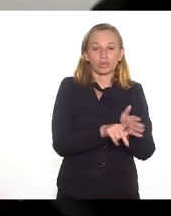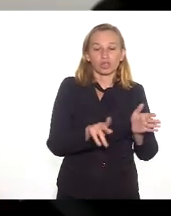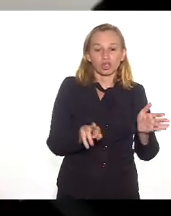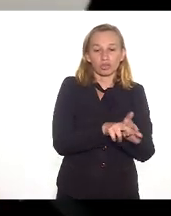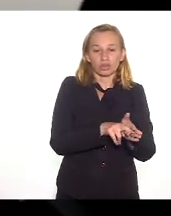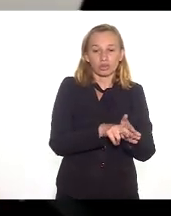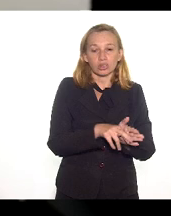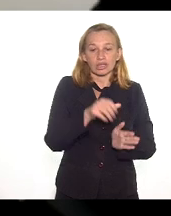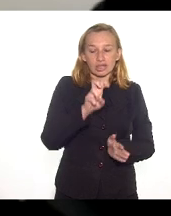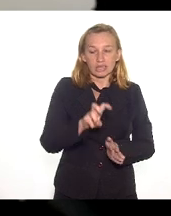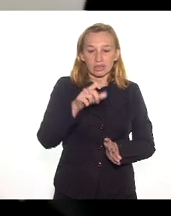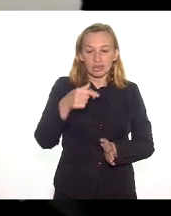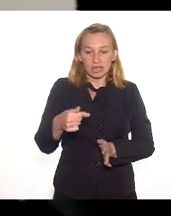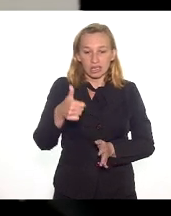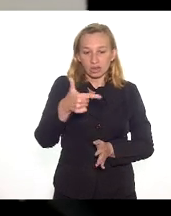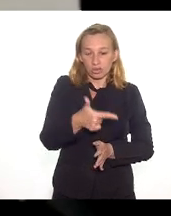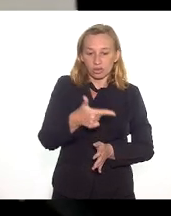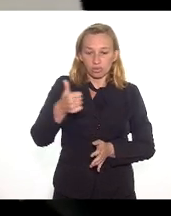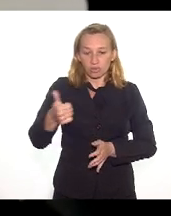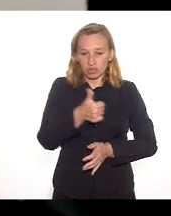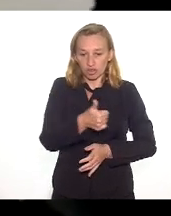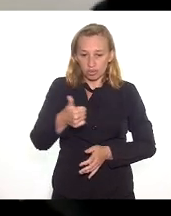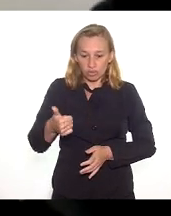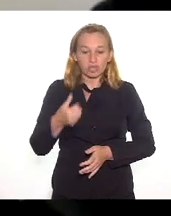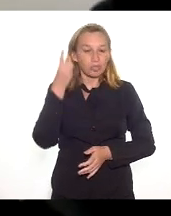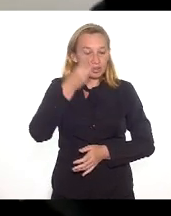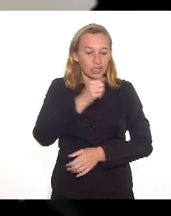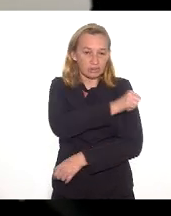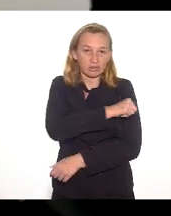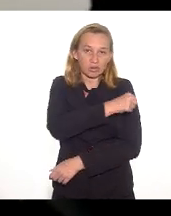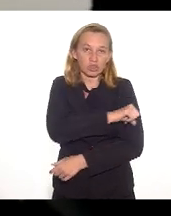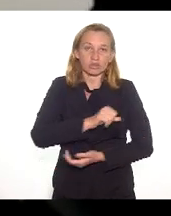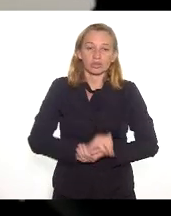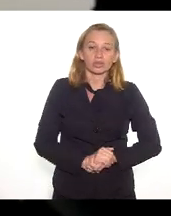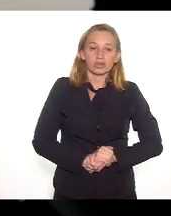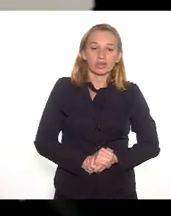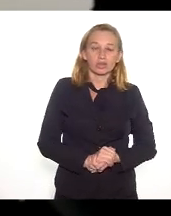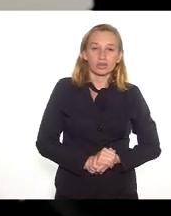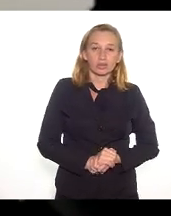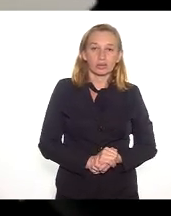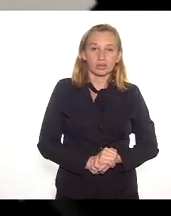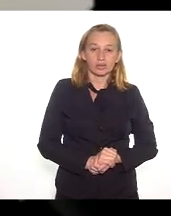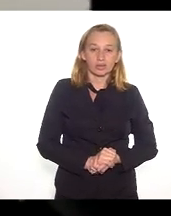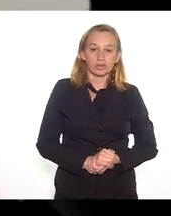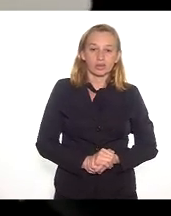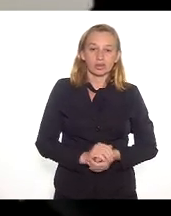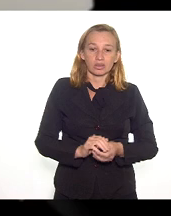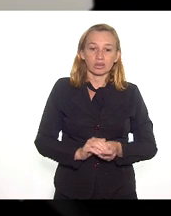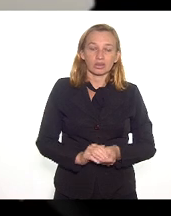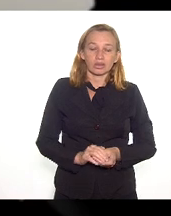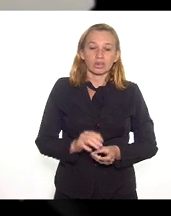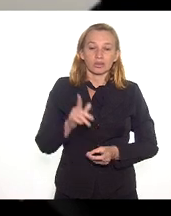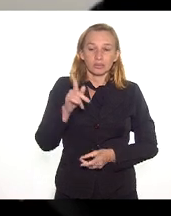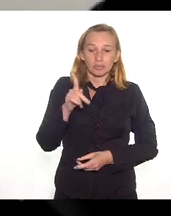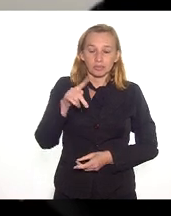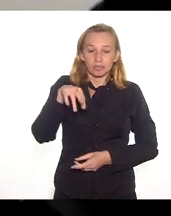resolução 572/2021, de autoria da deputada enfermeira Rejane. Concede o prêmio Ana Nery de